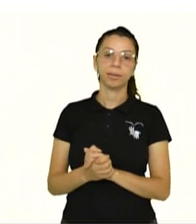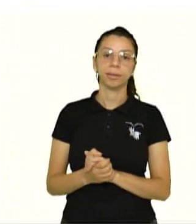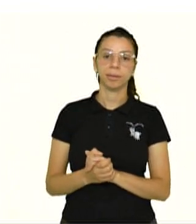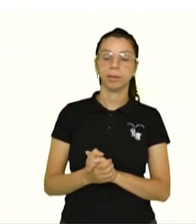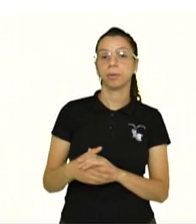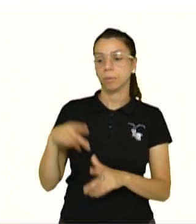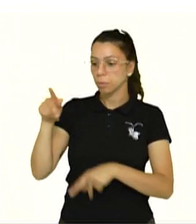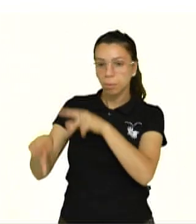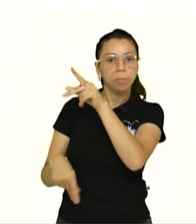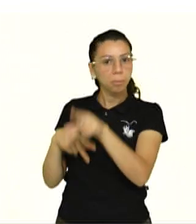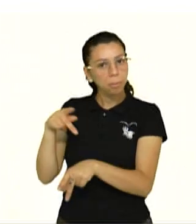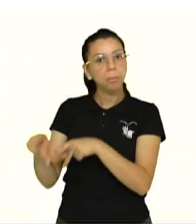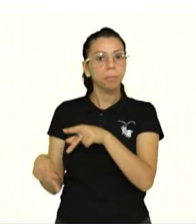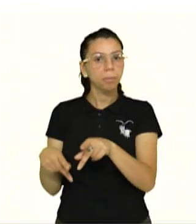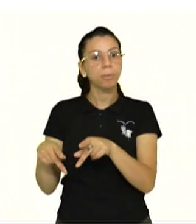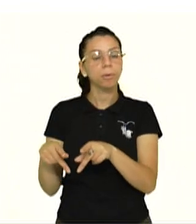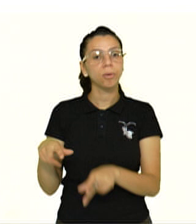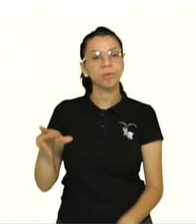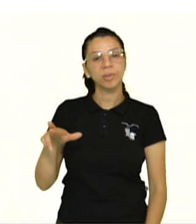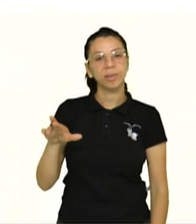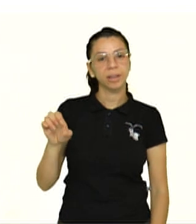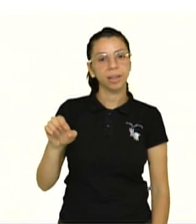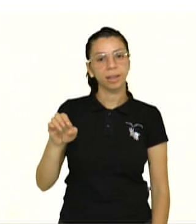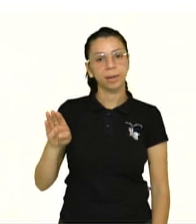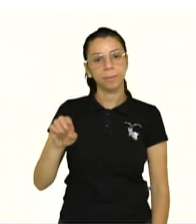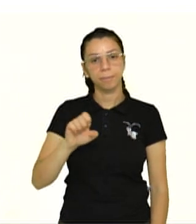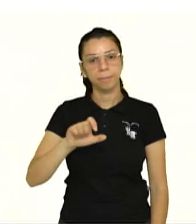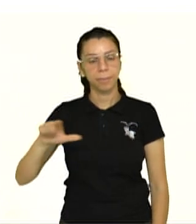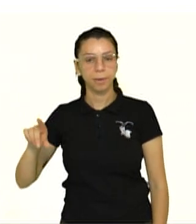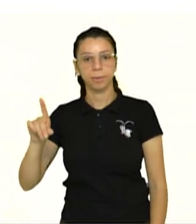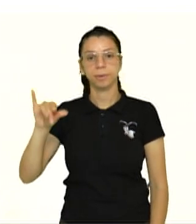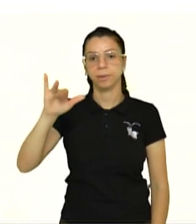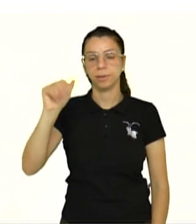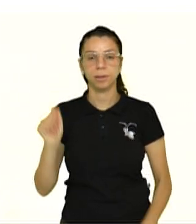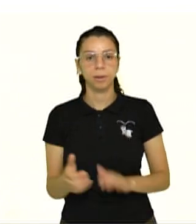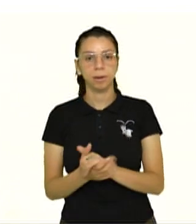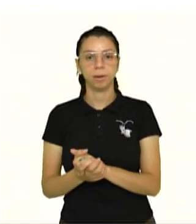rebeldia do povo, inclusive, né, em relação àquela arte clássica. Então, esse